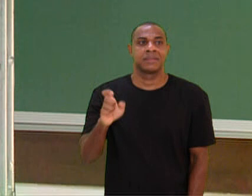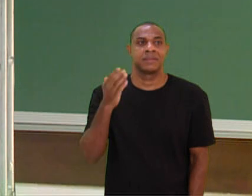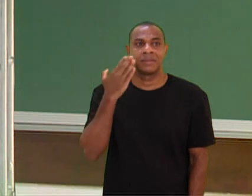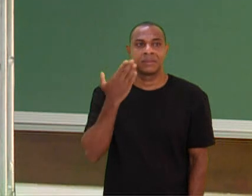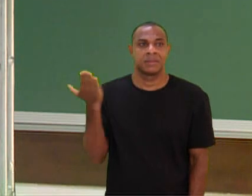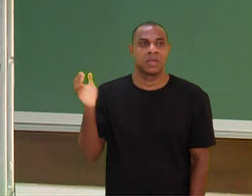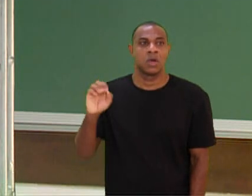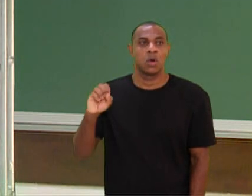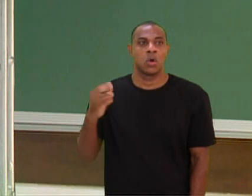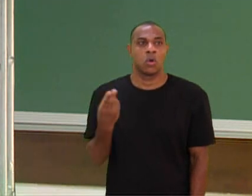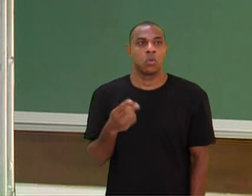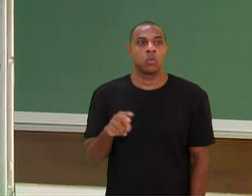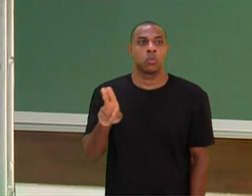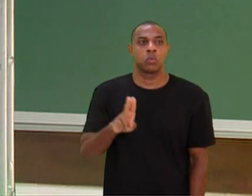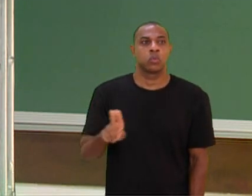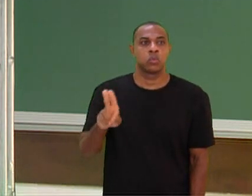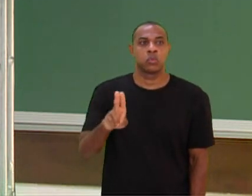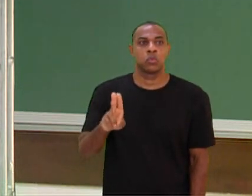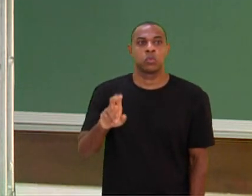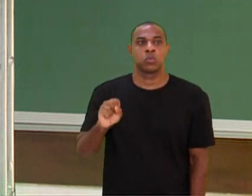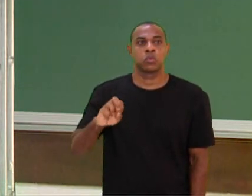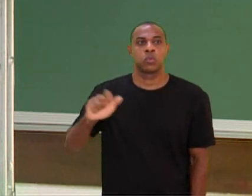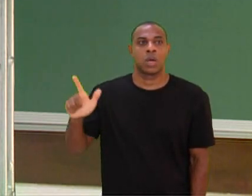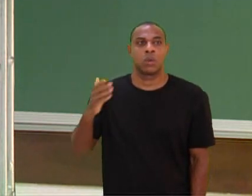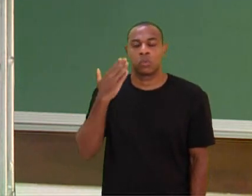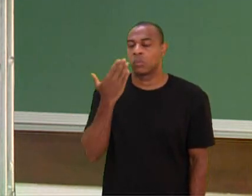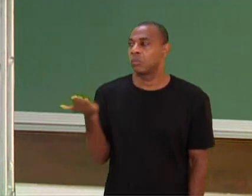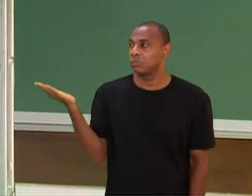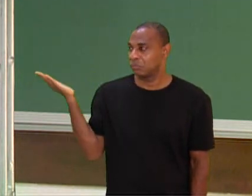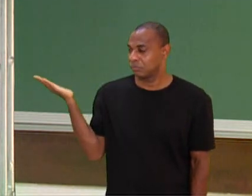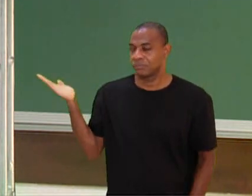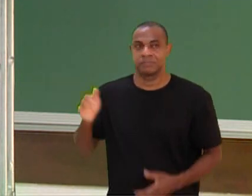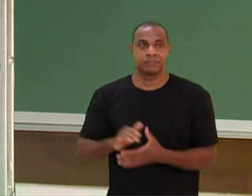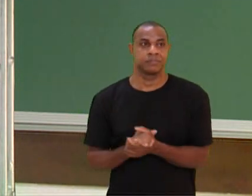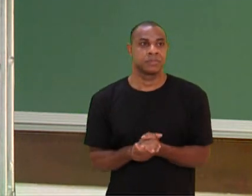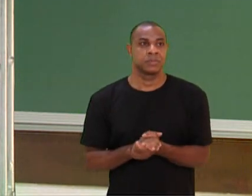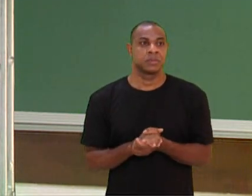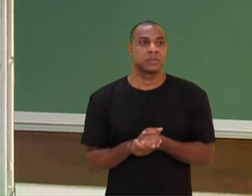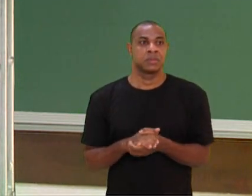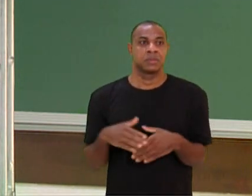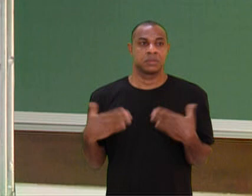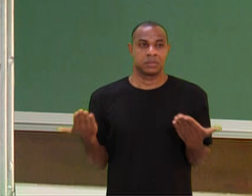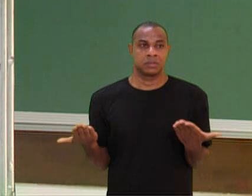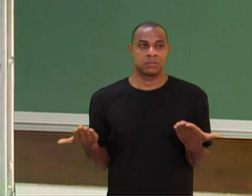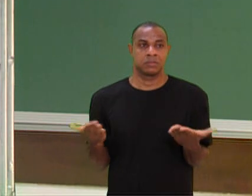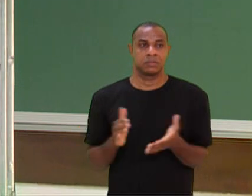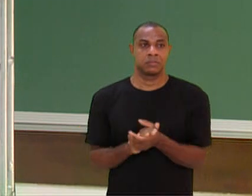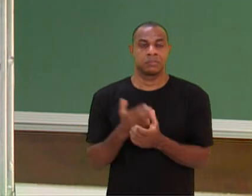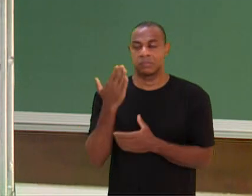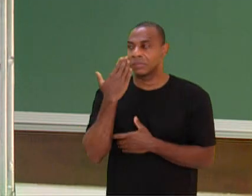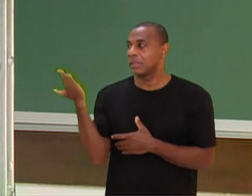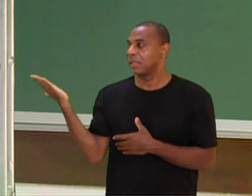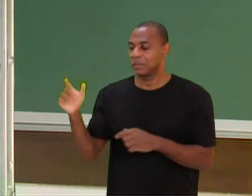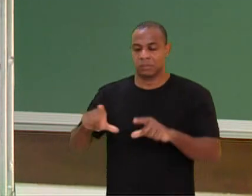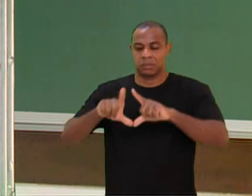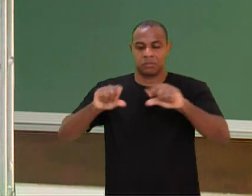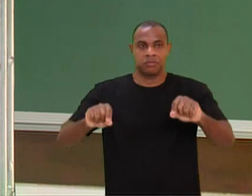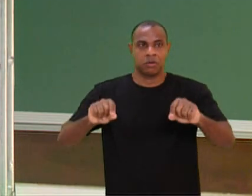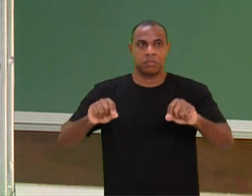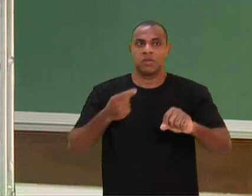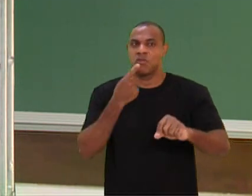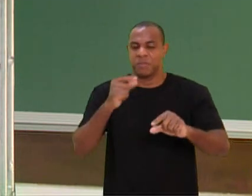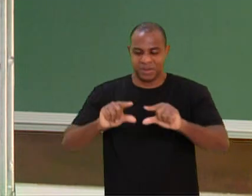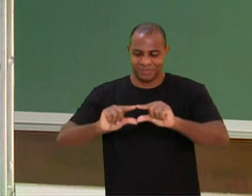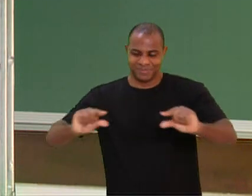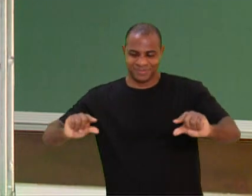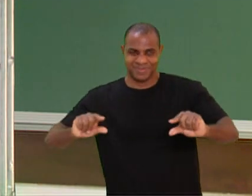que equivale a 76 centímetros de mercúrio, que aí sim vale equivalente a 100 mil pascais, ou 1